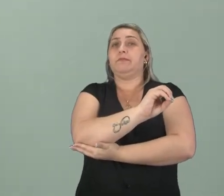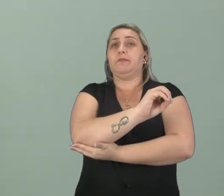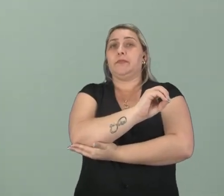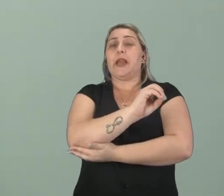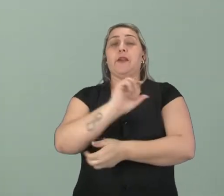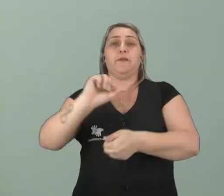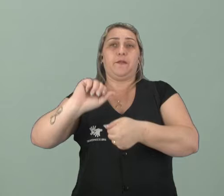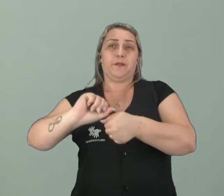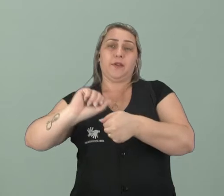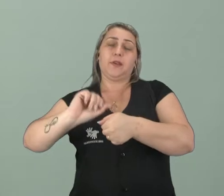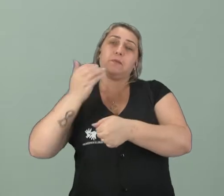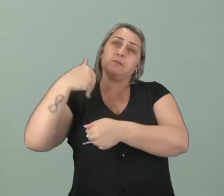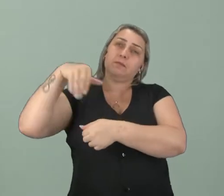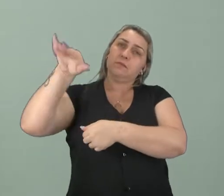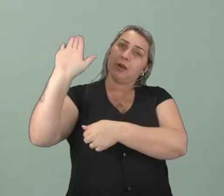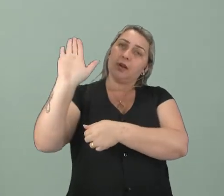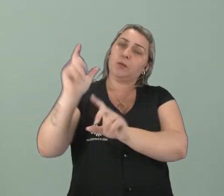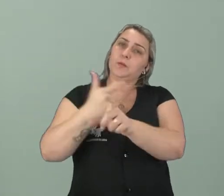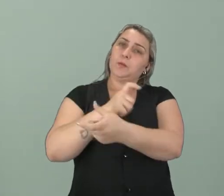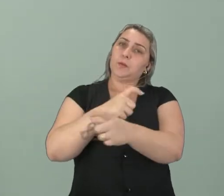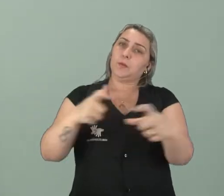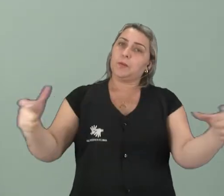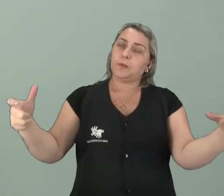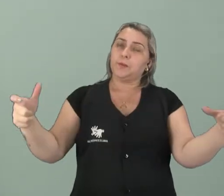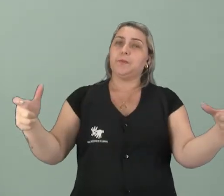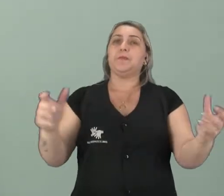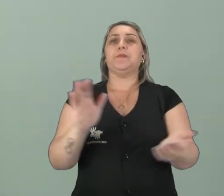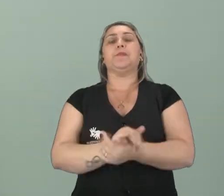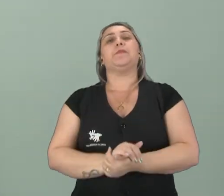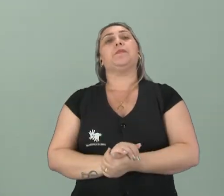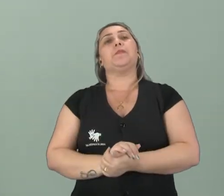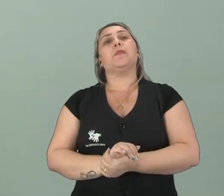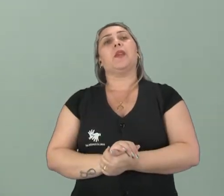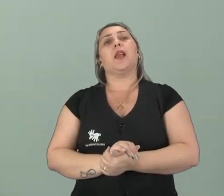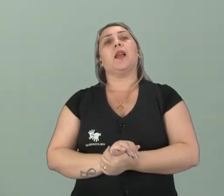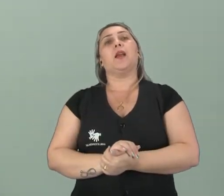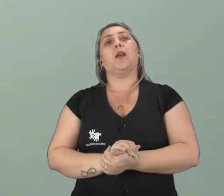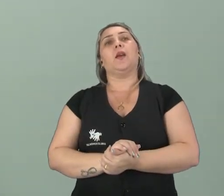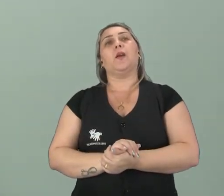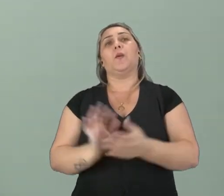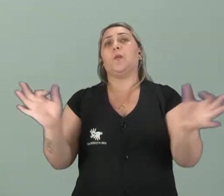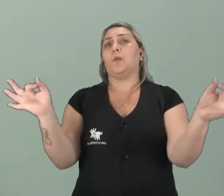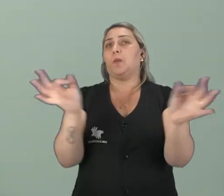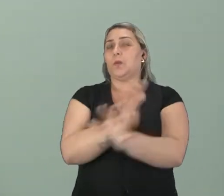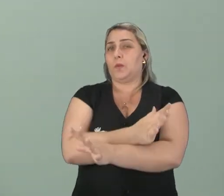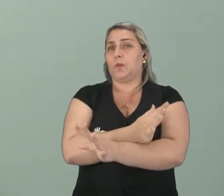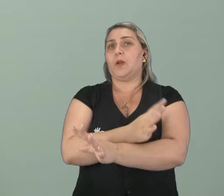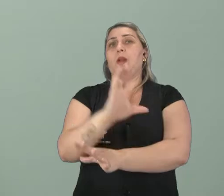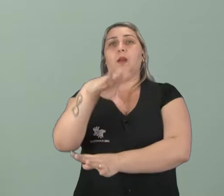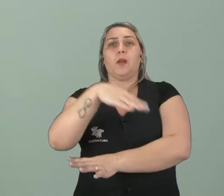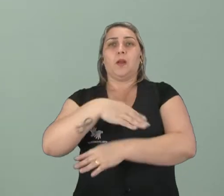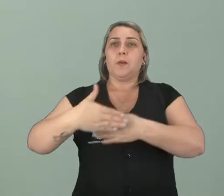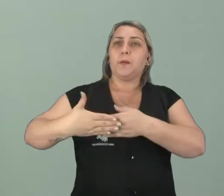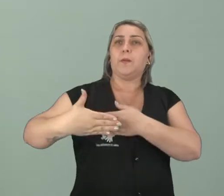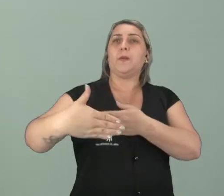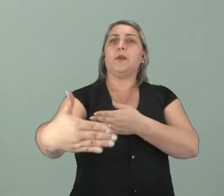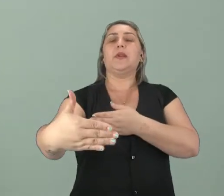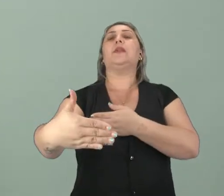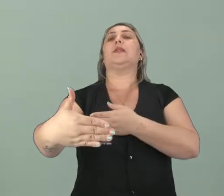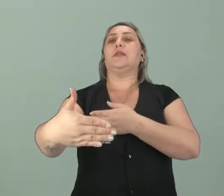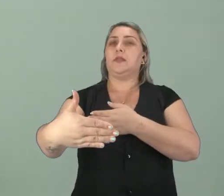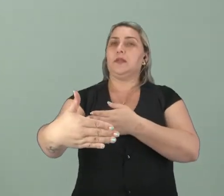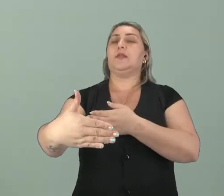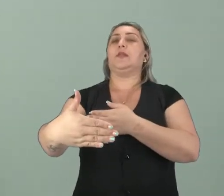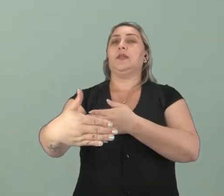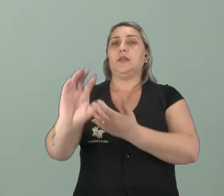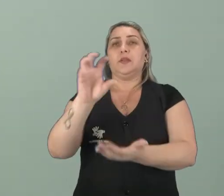ele foi muito maior. E aí a formação de grandes complexos urbanos, porque a partir dessas